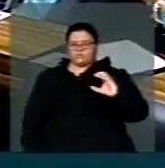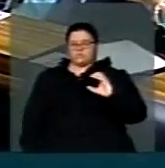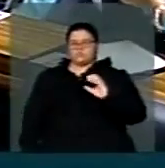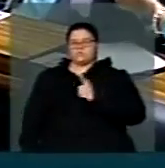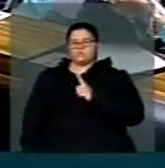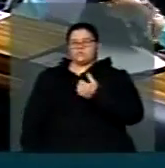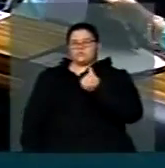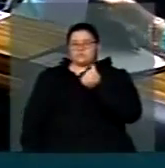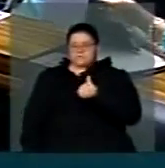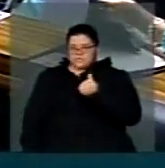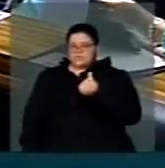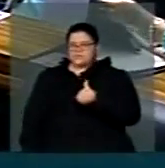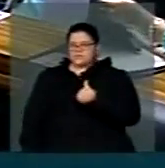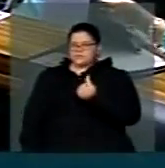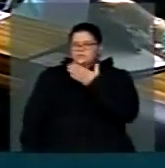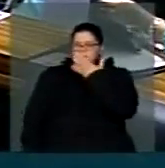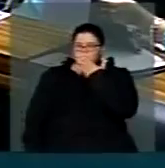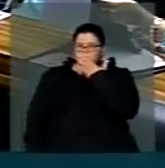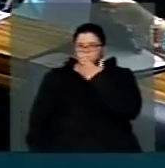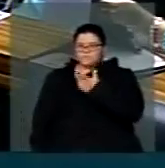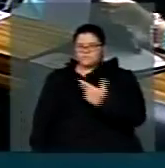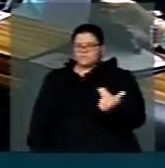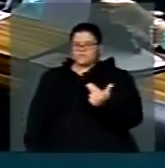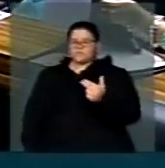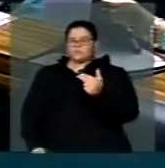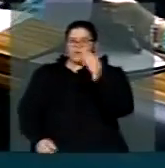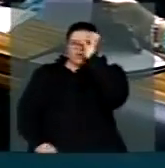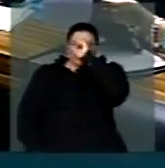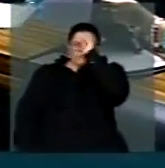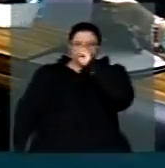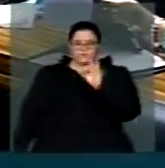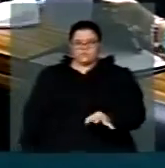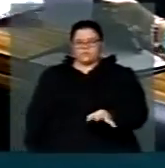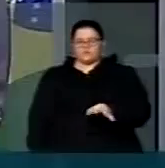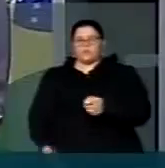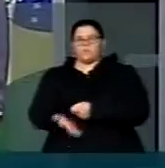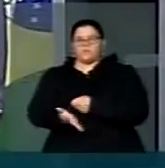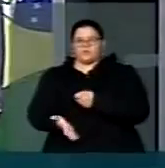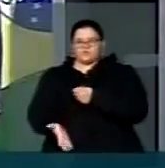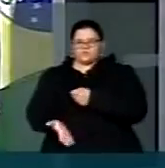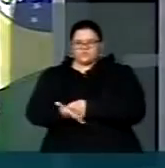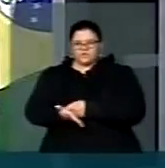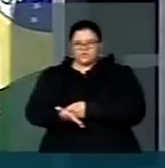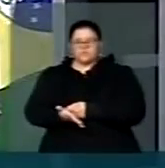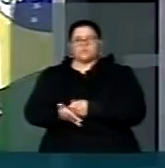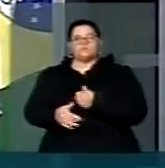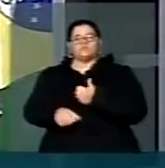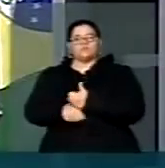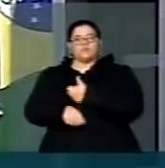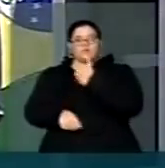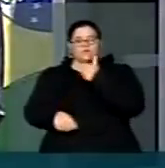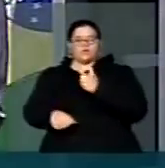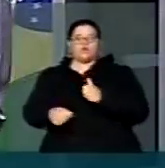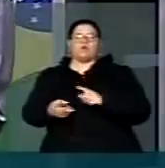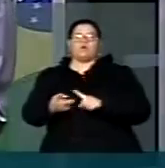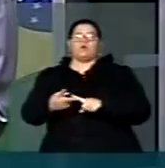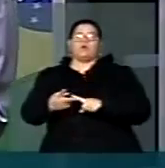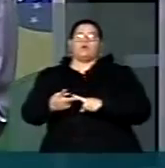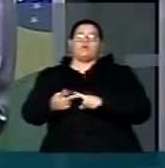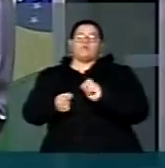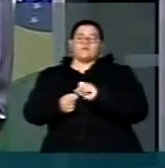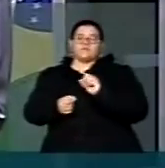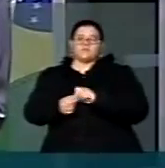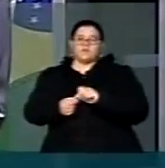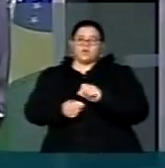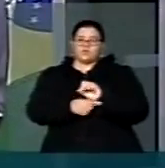6 medidas educativas: advertência, obrigação de reparar o dano, prestação de serviços à comunidade,